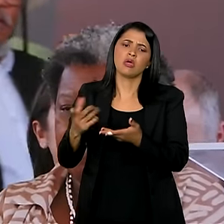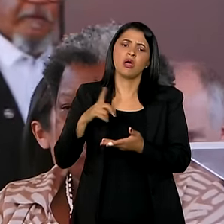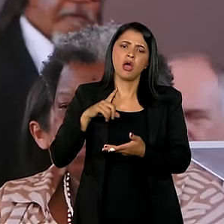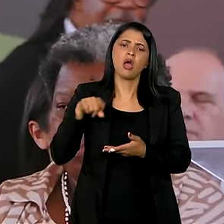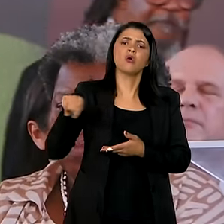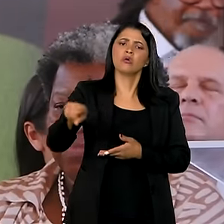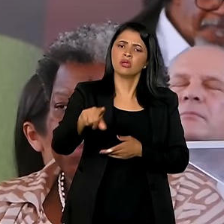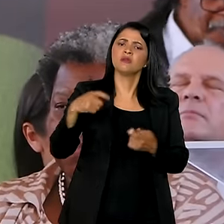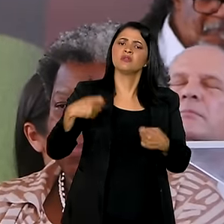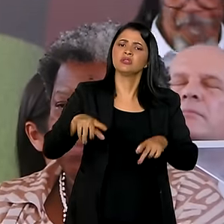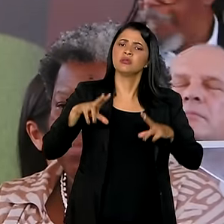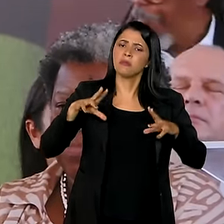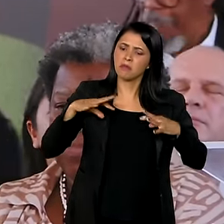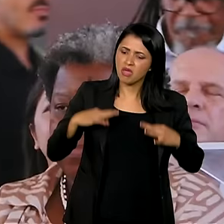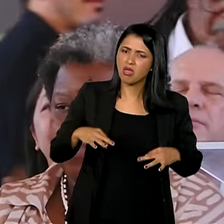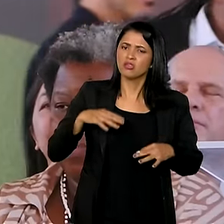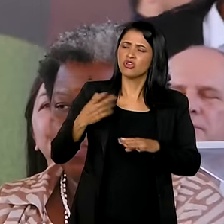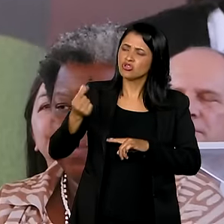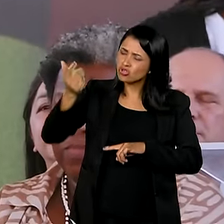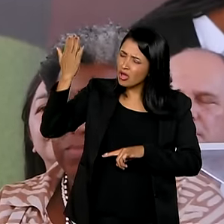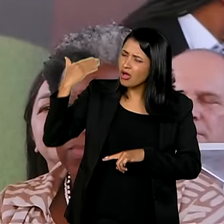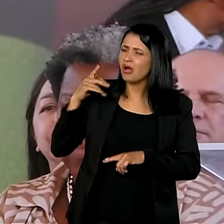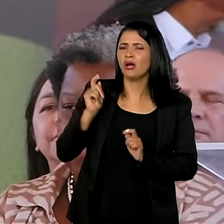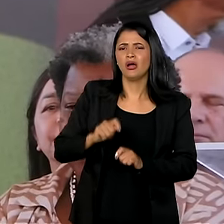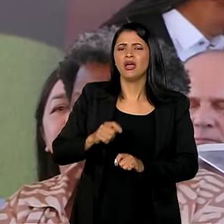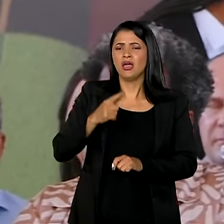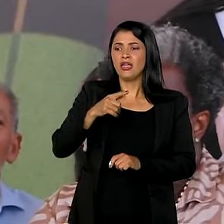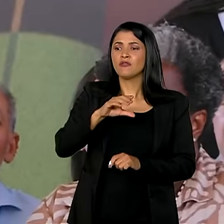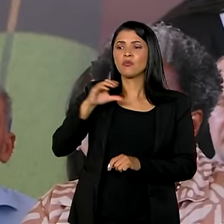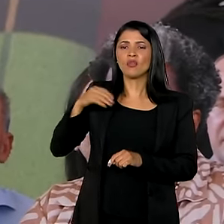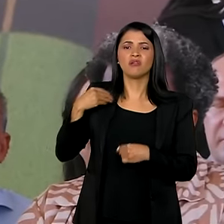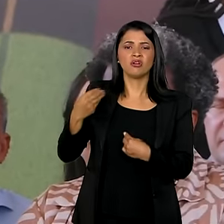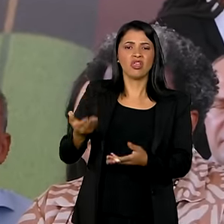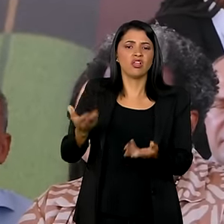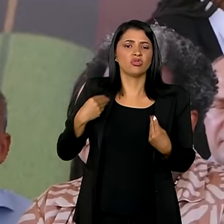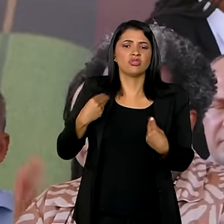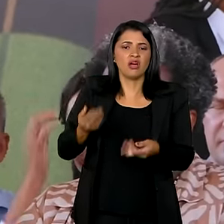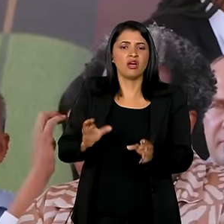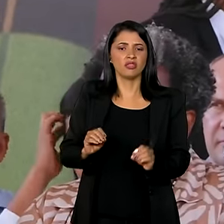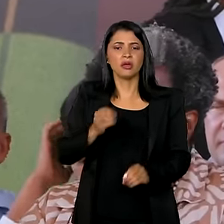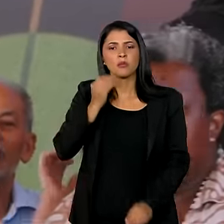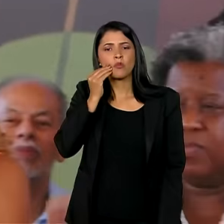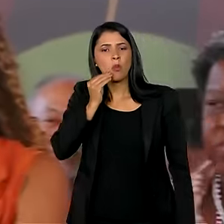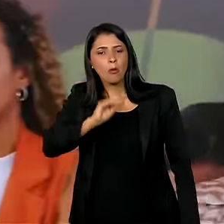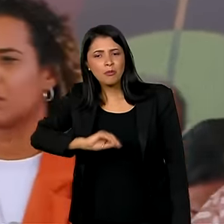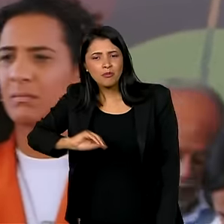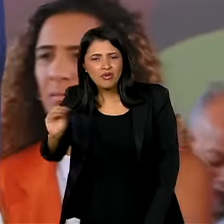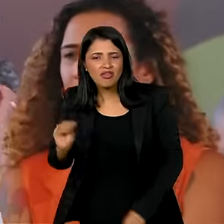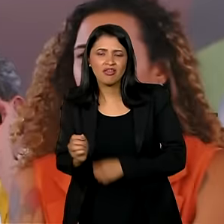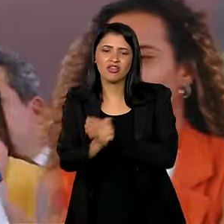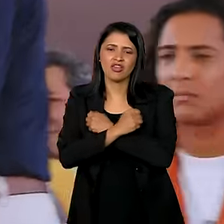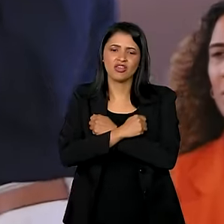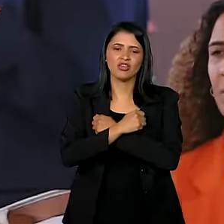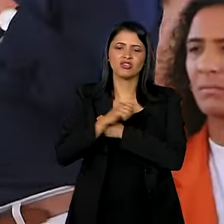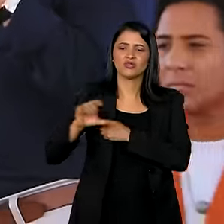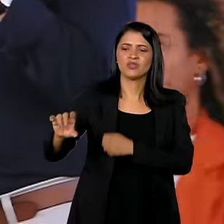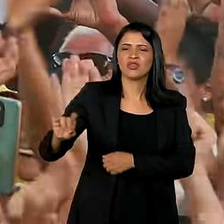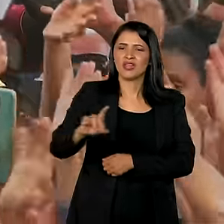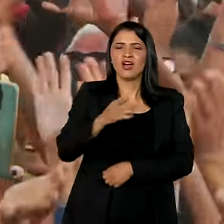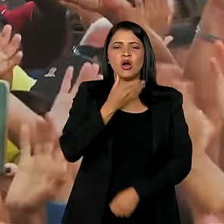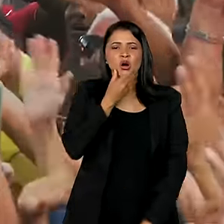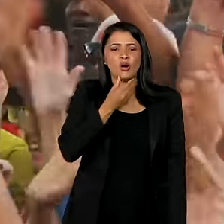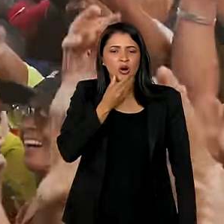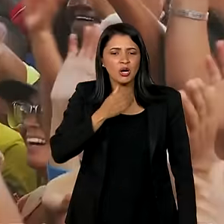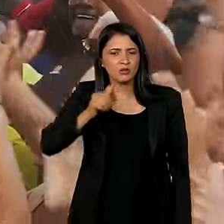aquilo que vocês merecem há muito tempo e que foi negado pelo Estado brasileiro. Um beijo no coração de cada homem,